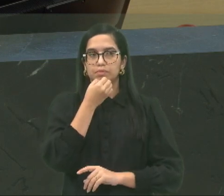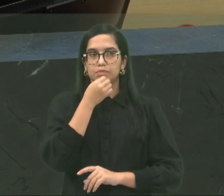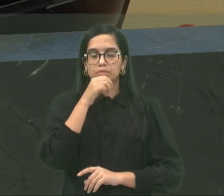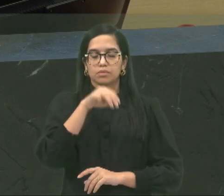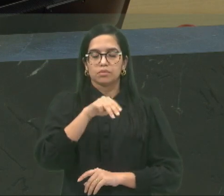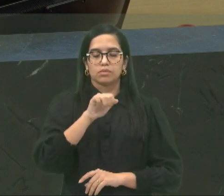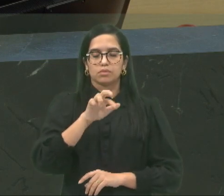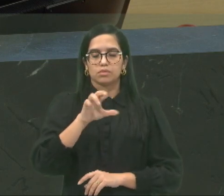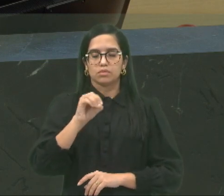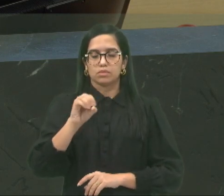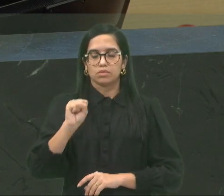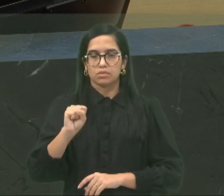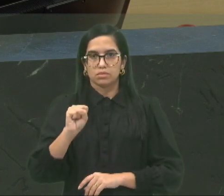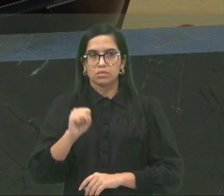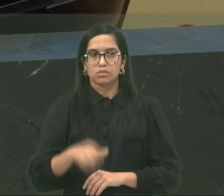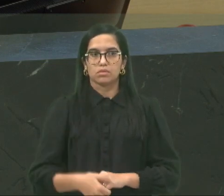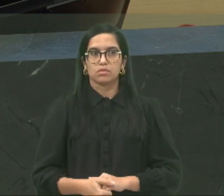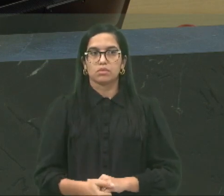Marcos Vinícius Calume.